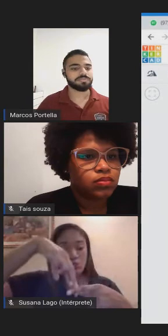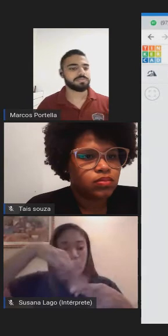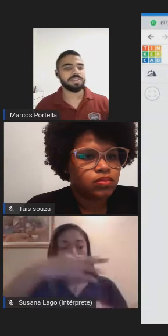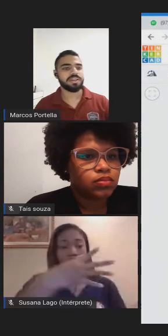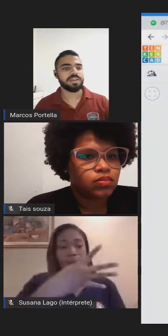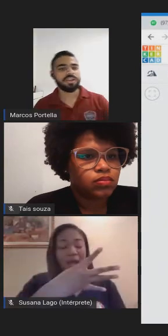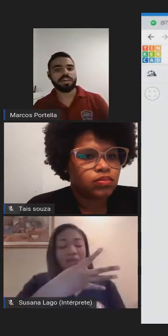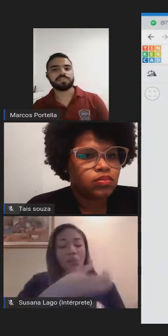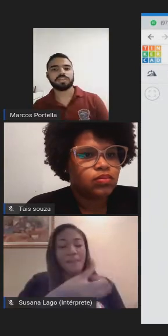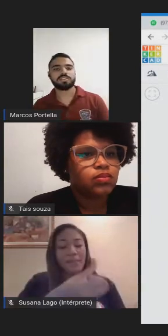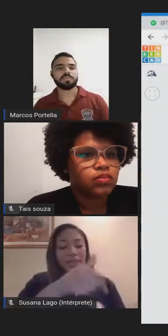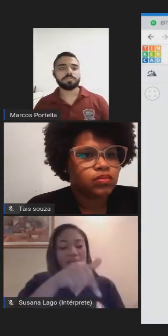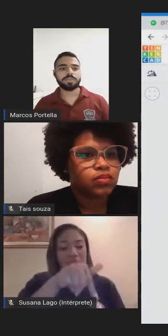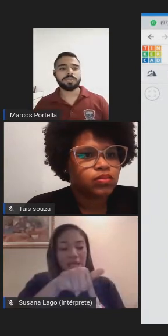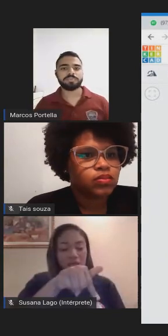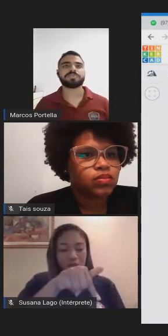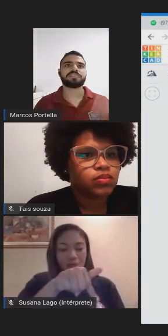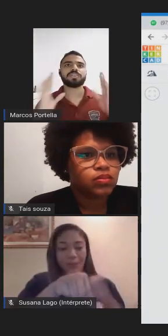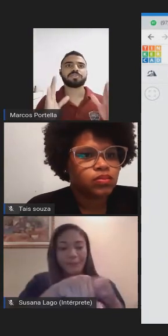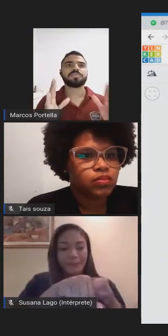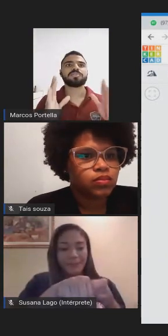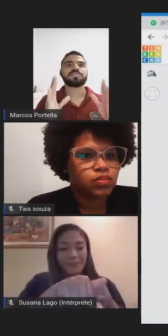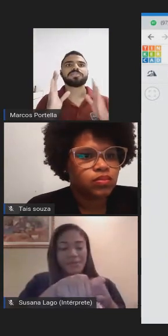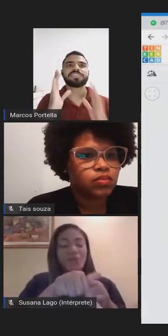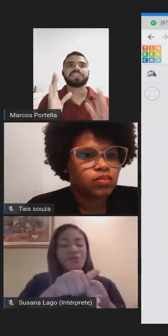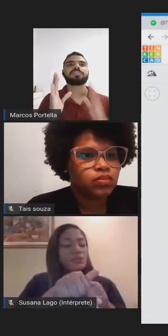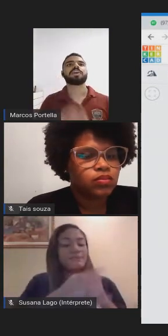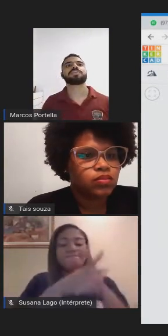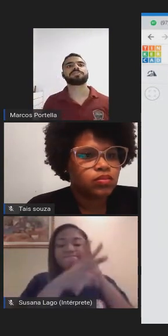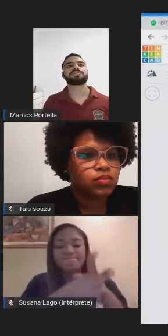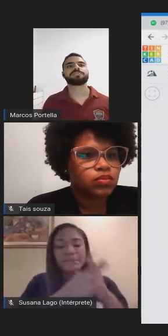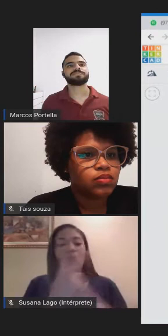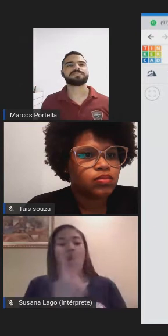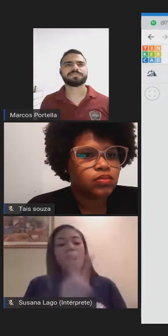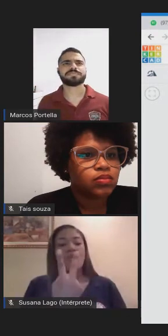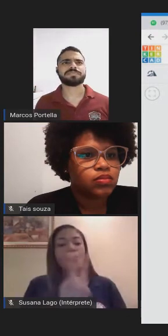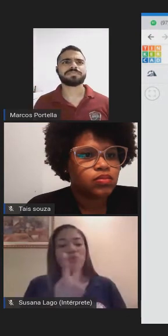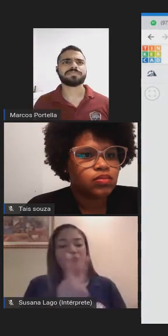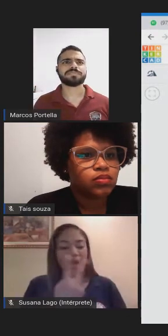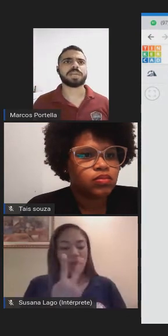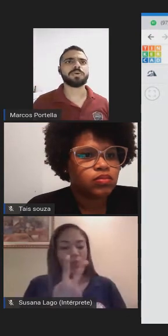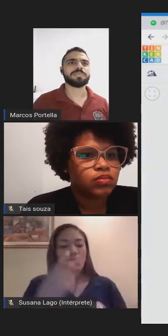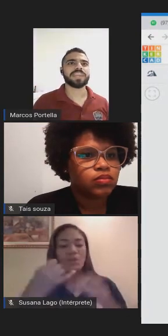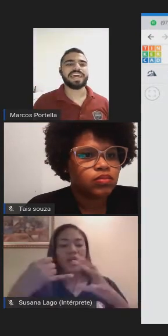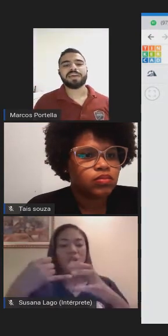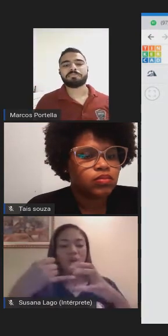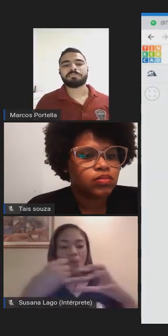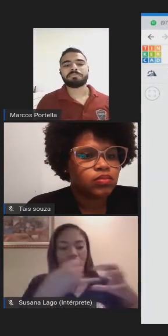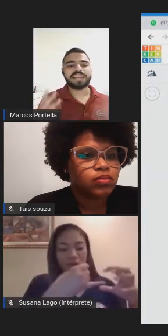468, eu vou ter o mesmo valor de corrente, tá